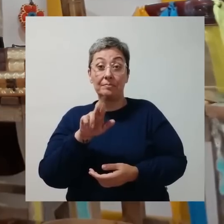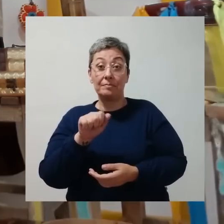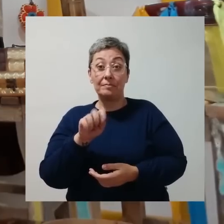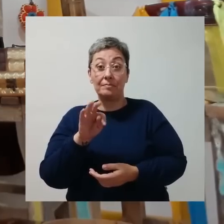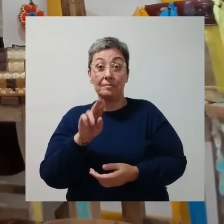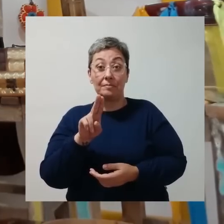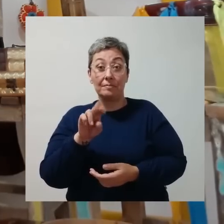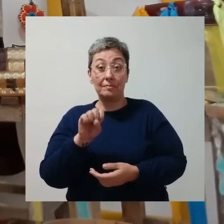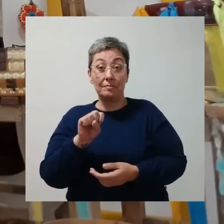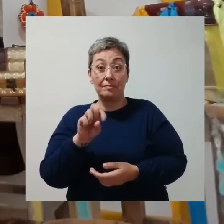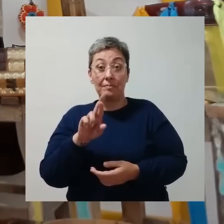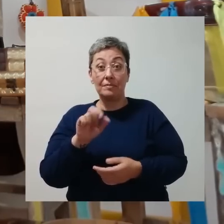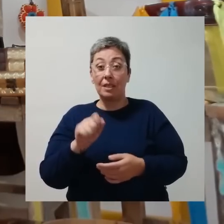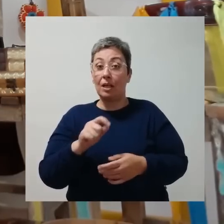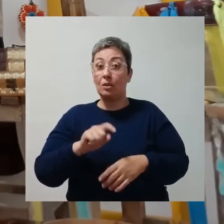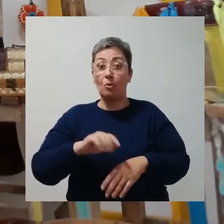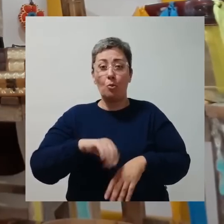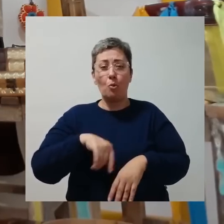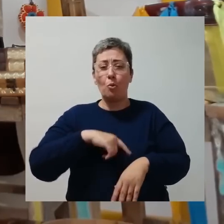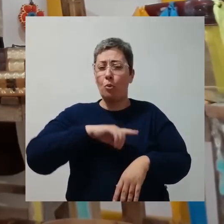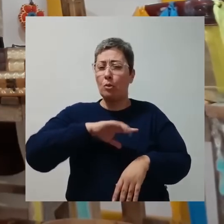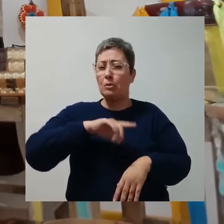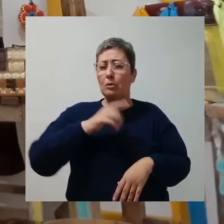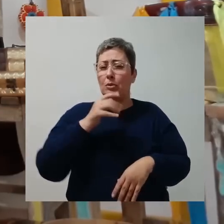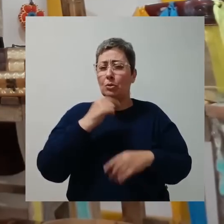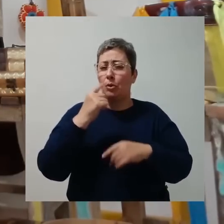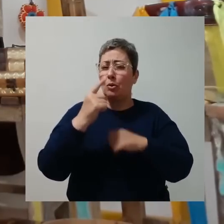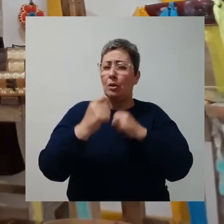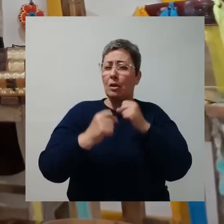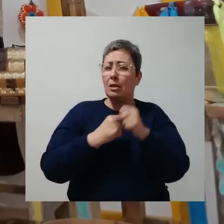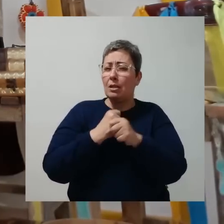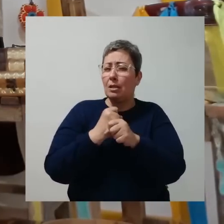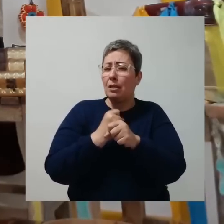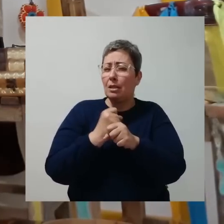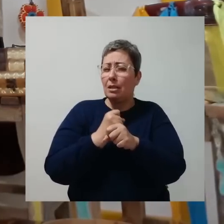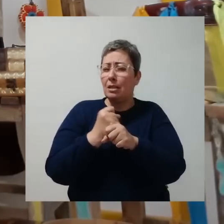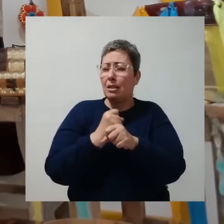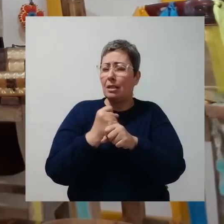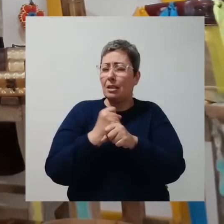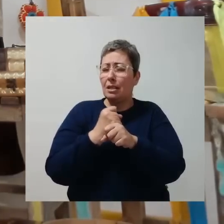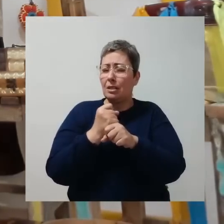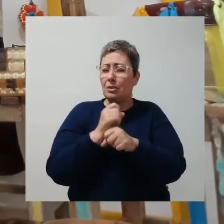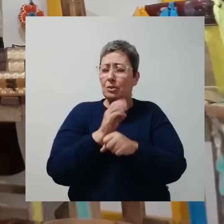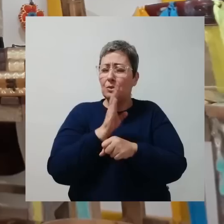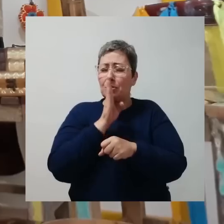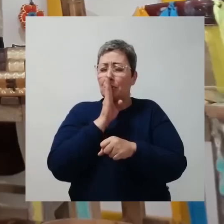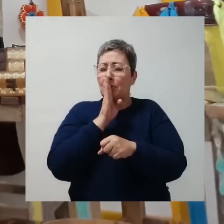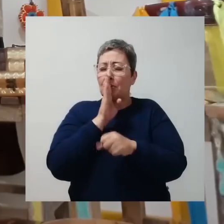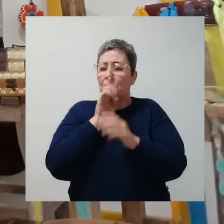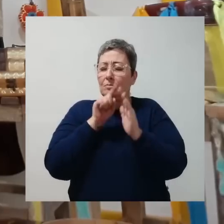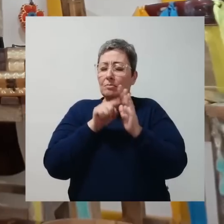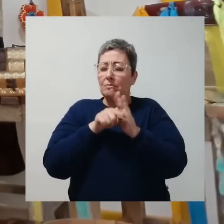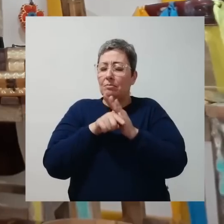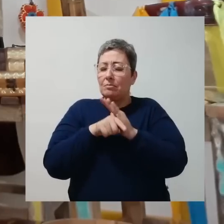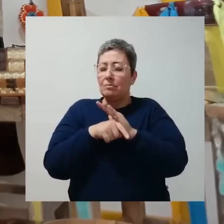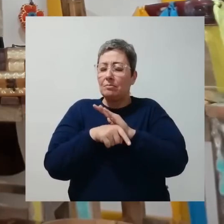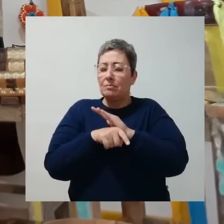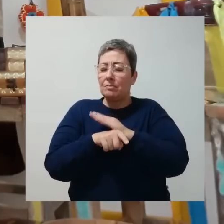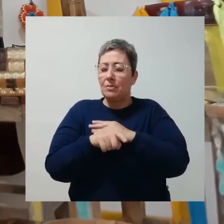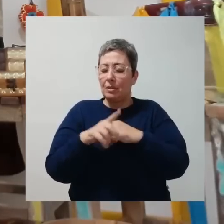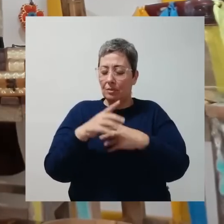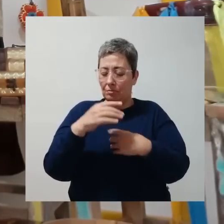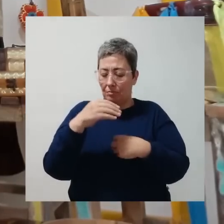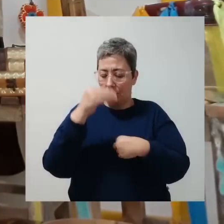Zaratustra ficou todo esse tempo em profundo silêncio, em profundo contato